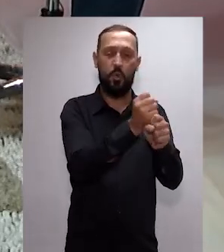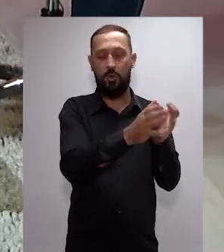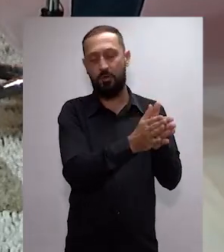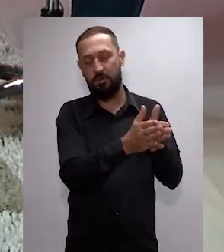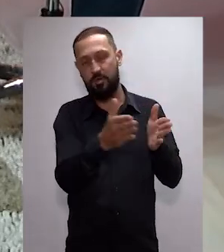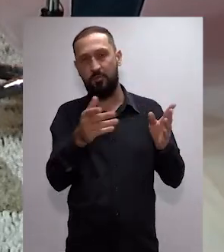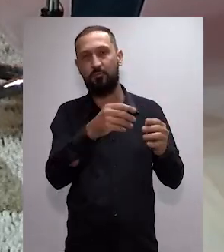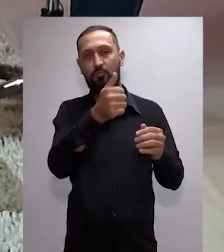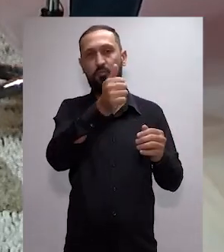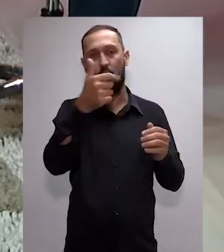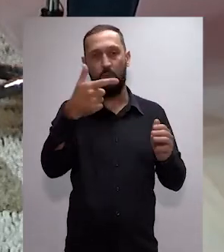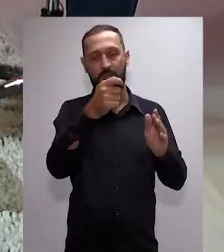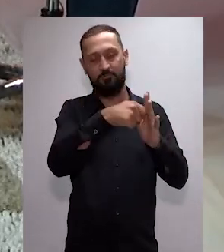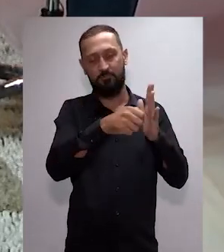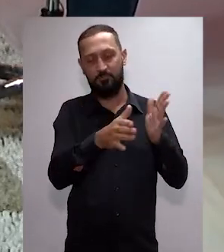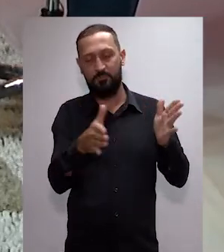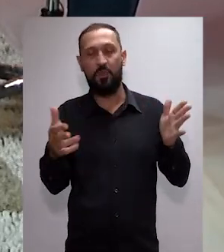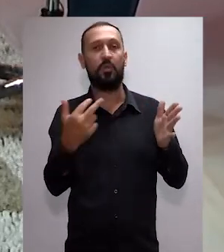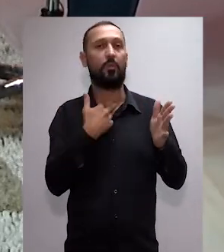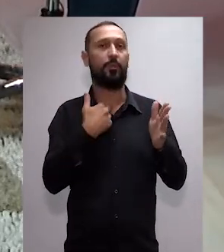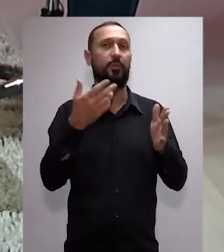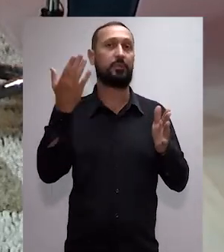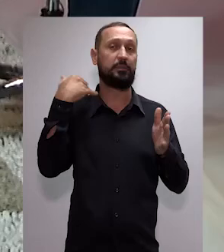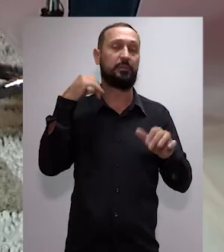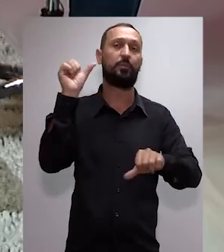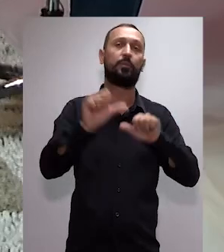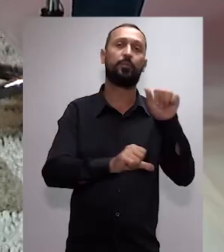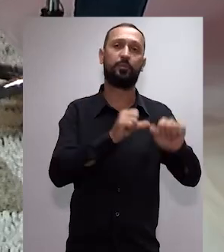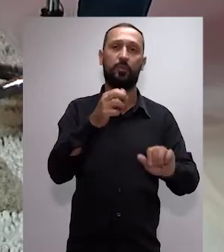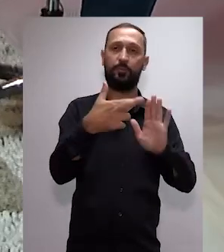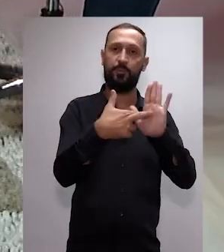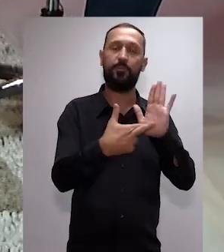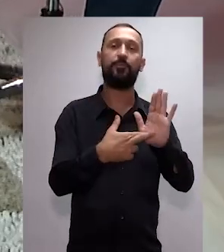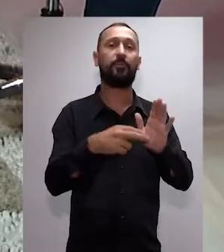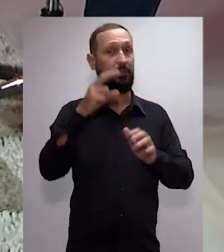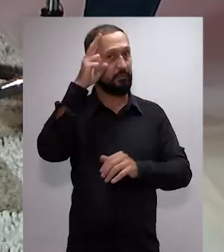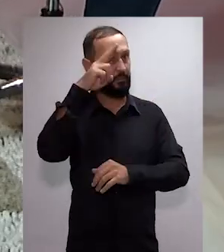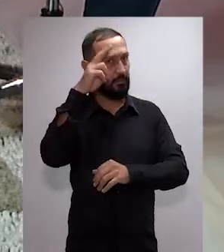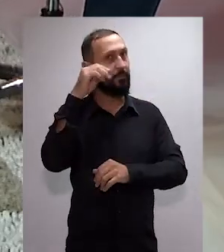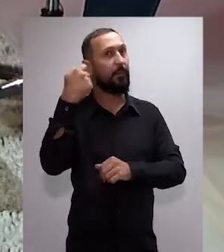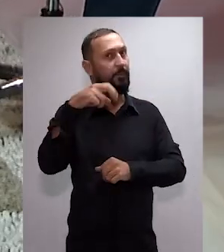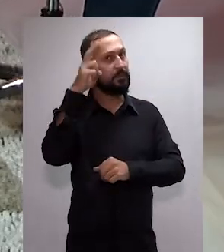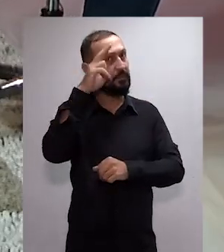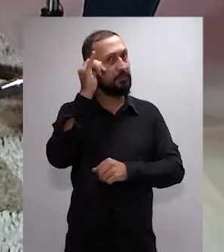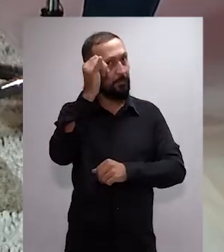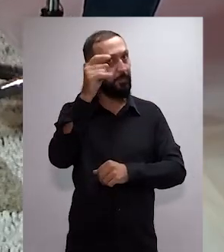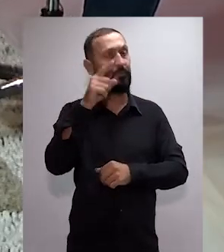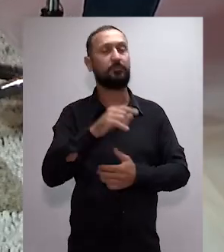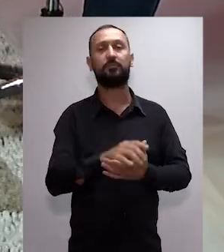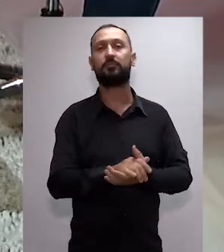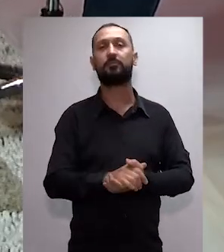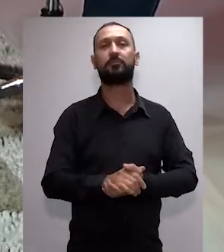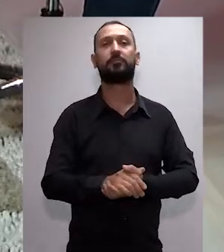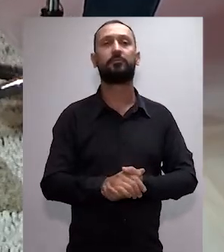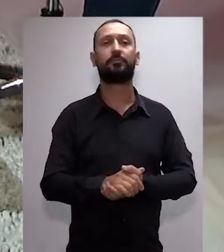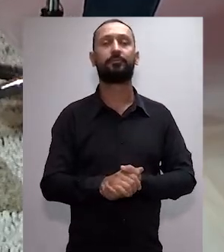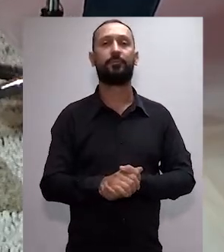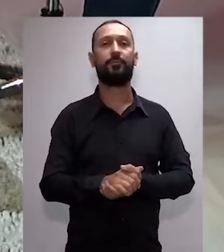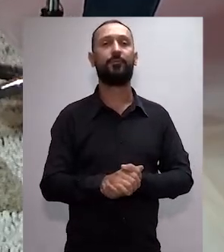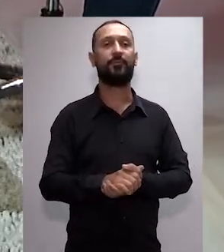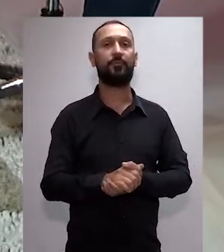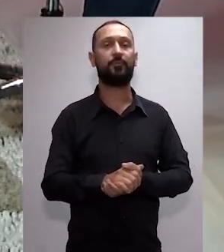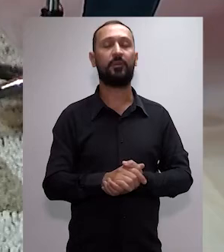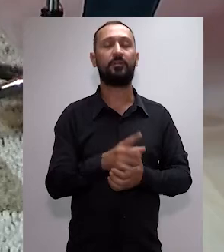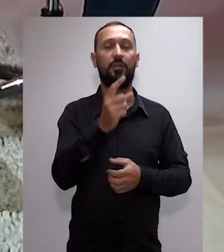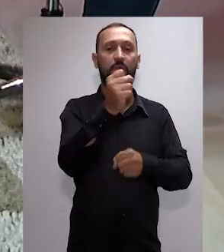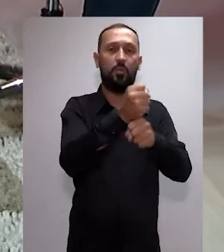meses. Essa é uma informação importante que mudou recente no código. É verdade. Tá? Vale lembrar, né? Exato. Essa mudança. Isso. E então